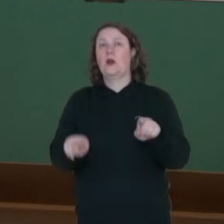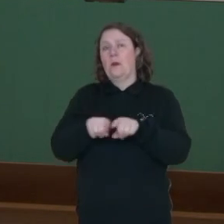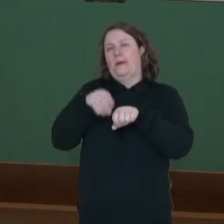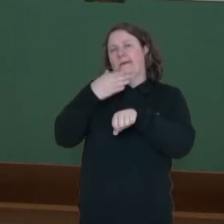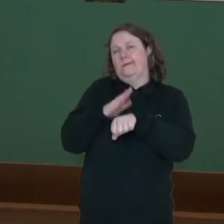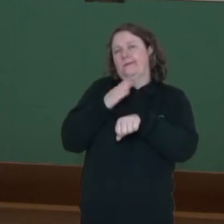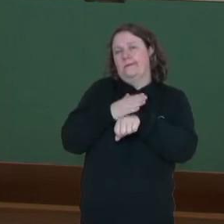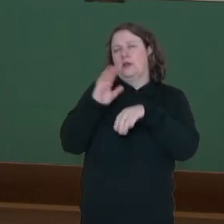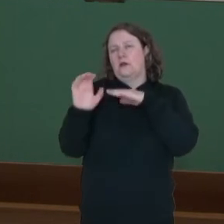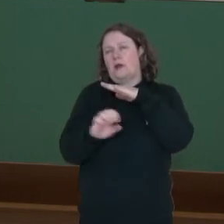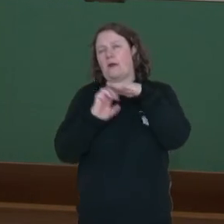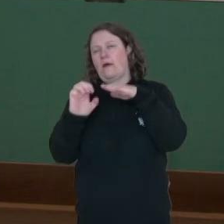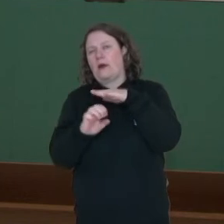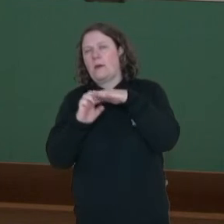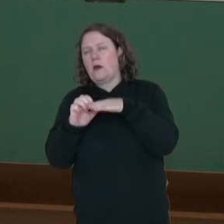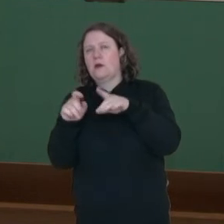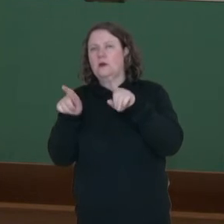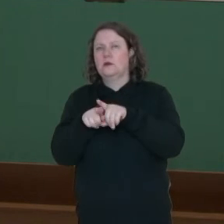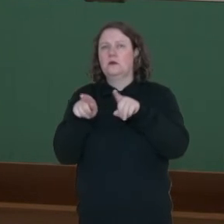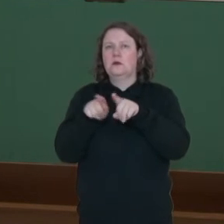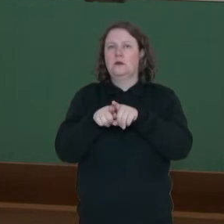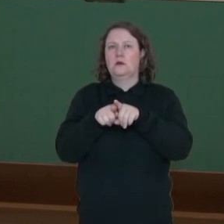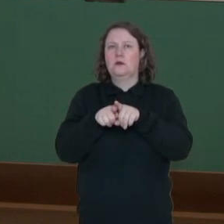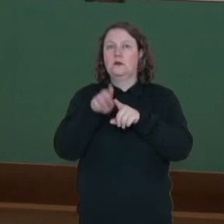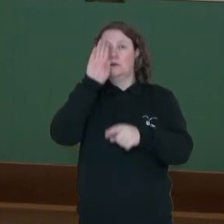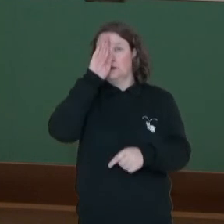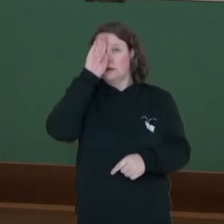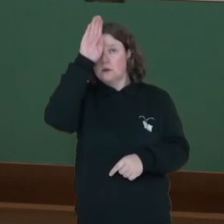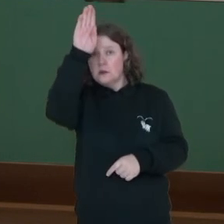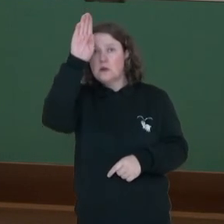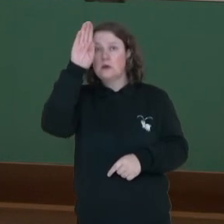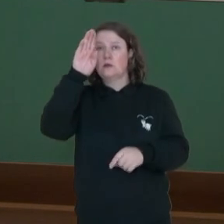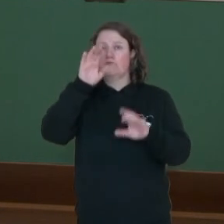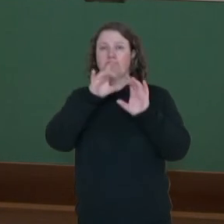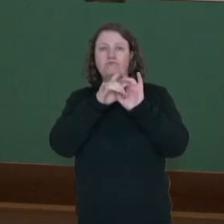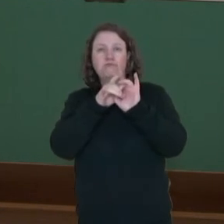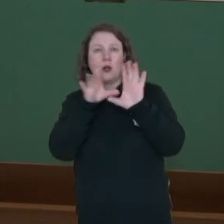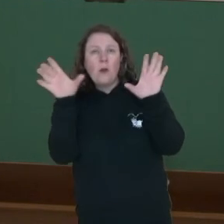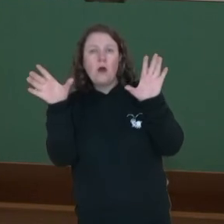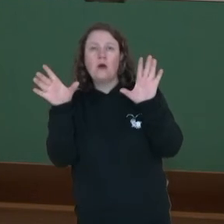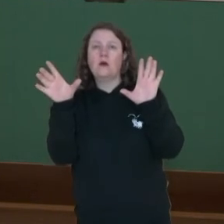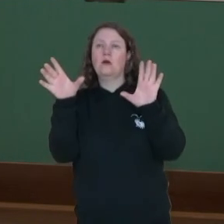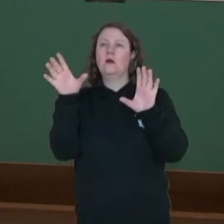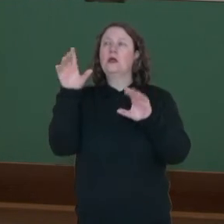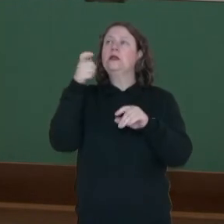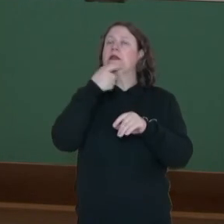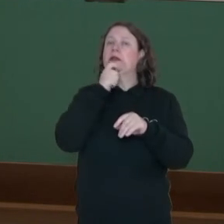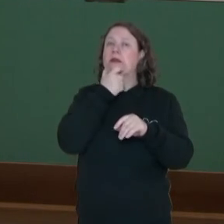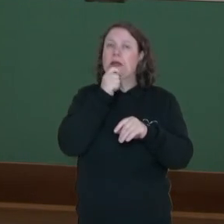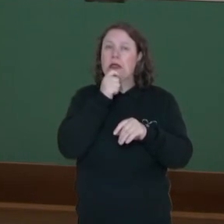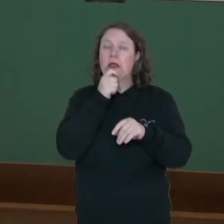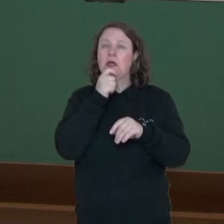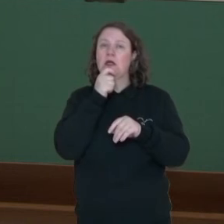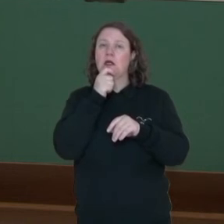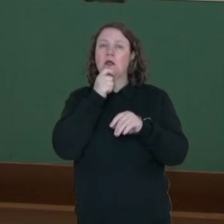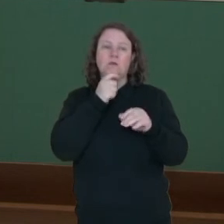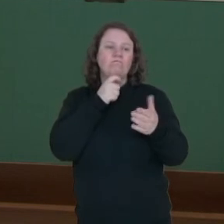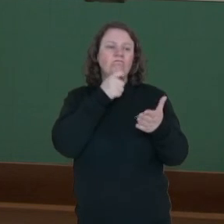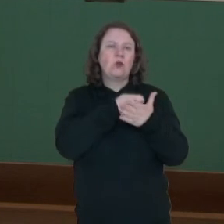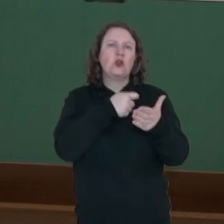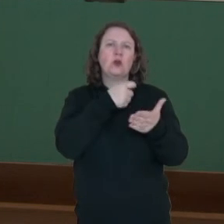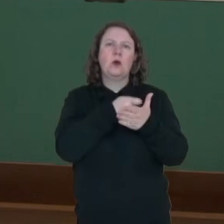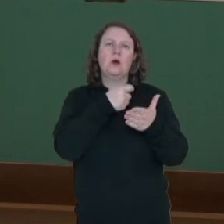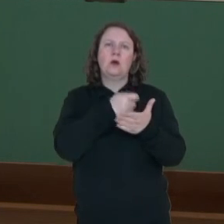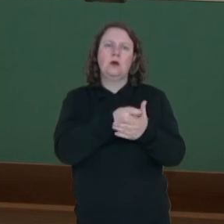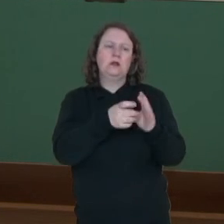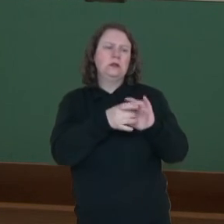né? Seguidor dos princípios liberais ingleses, né, de defesa do livre mercado, da não intervenção do Estado na